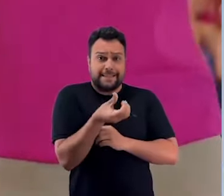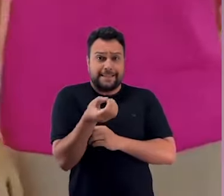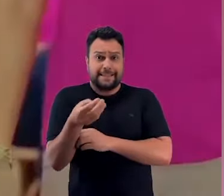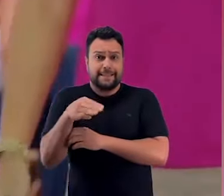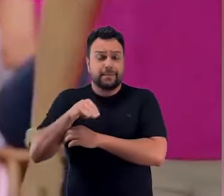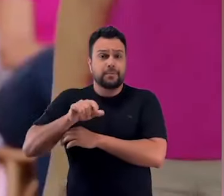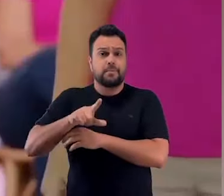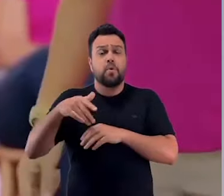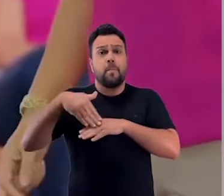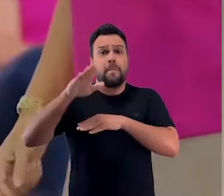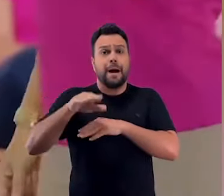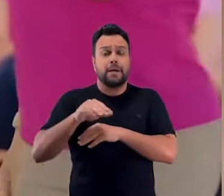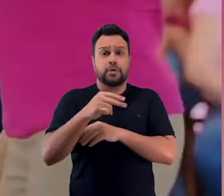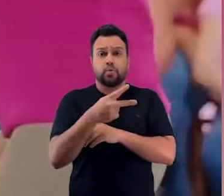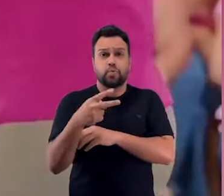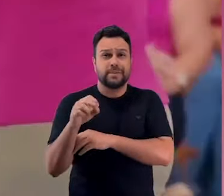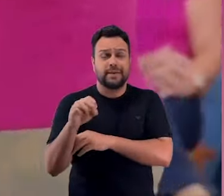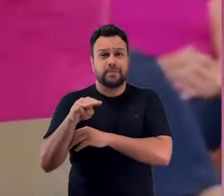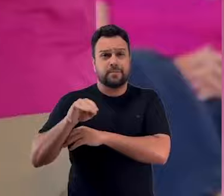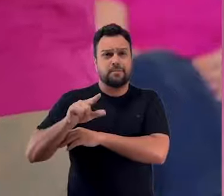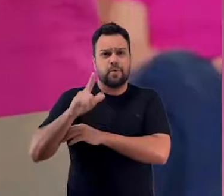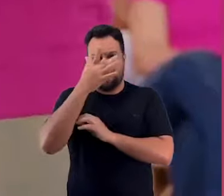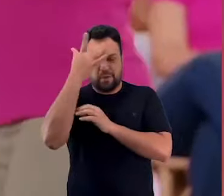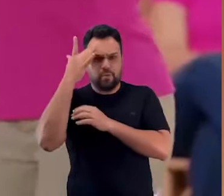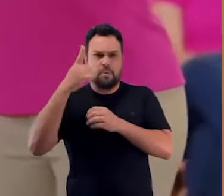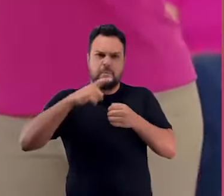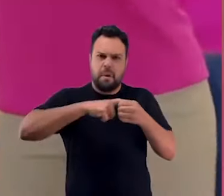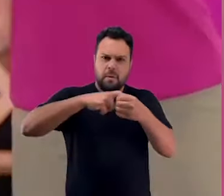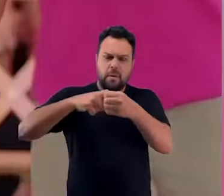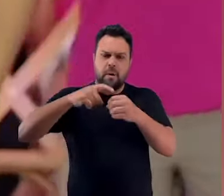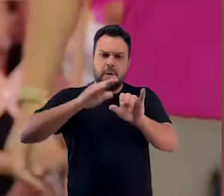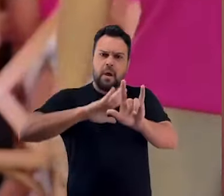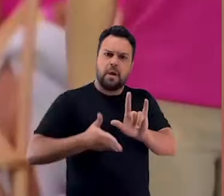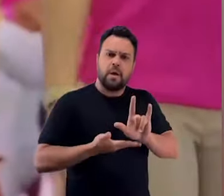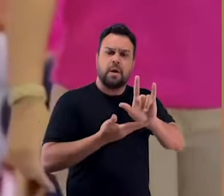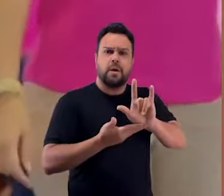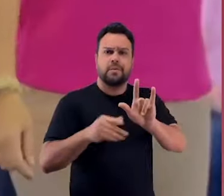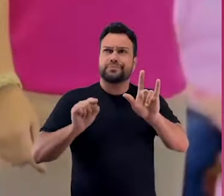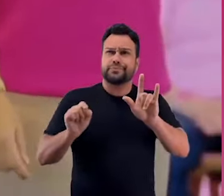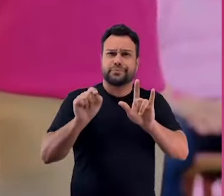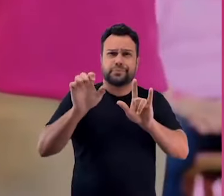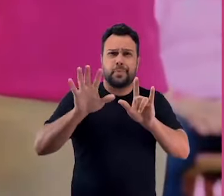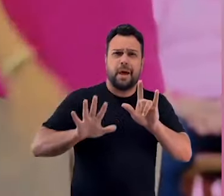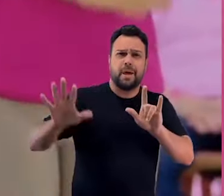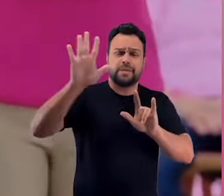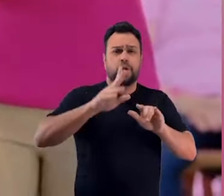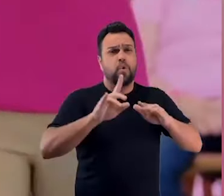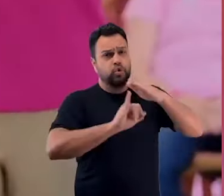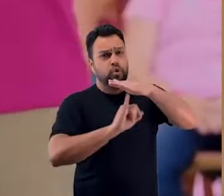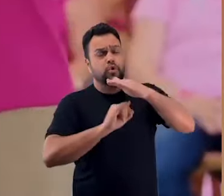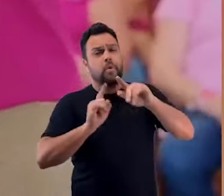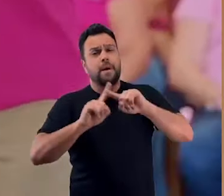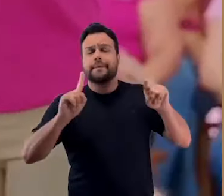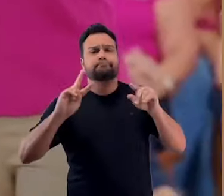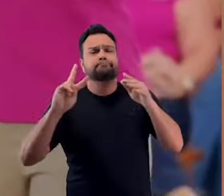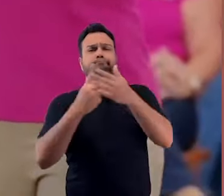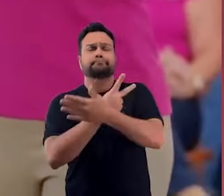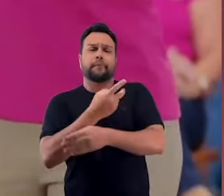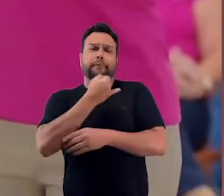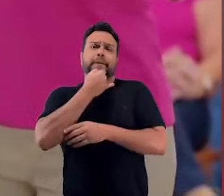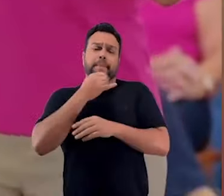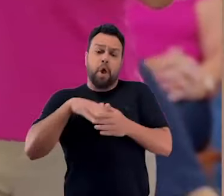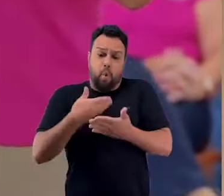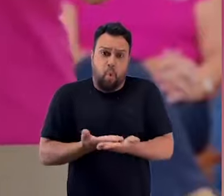voluntários cadastrados mais de 200.000 seguidores no programa quantas ajudas em todo o Brasil em todas as instituições